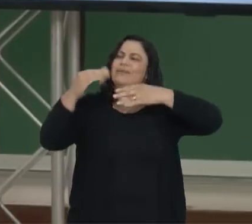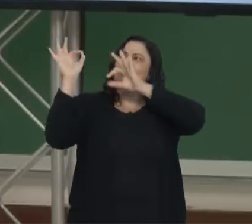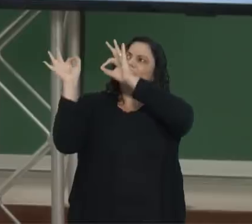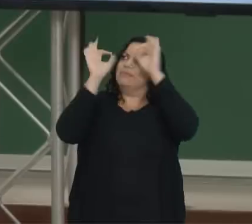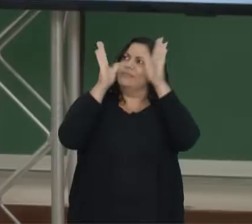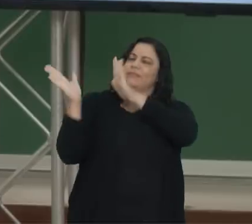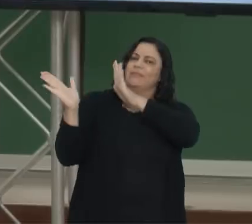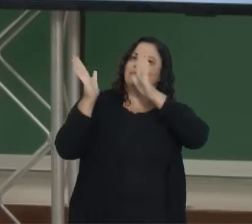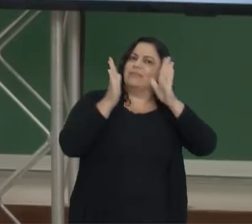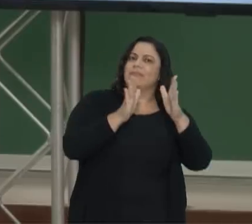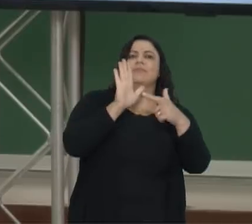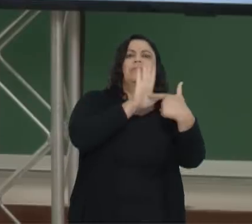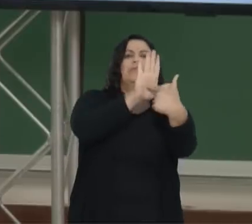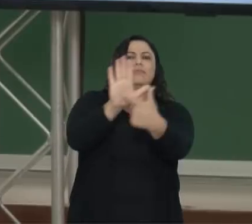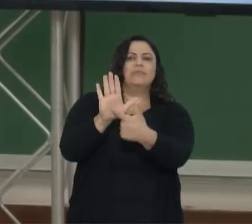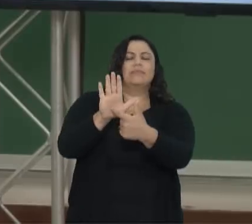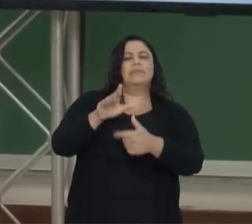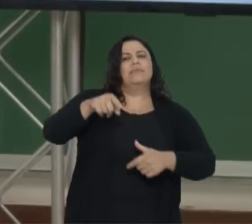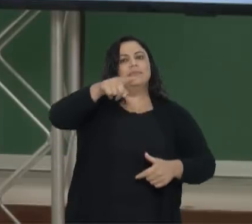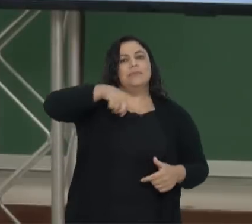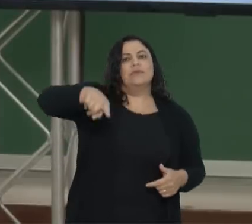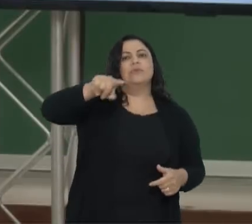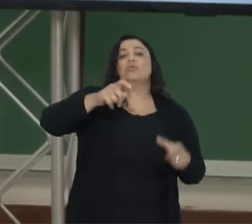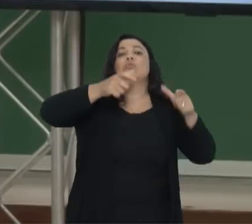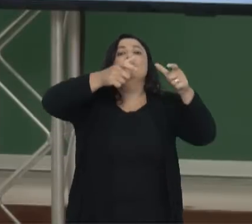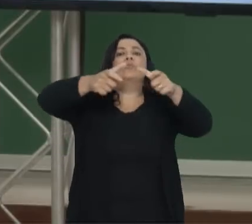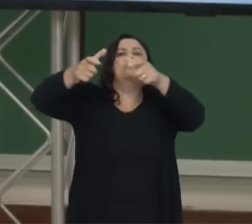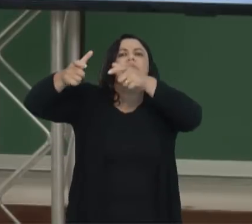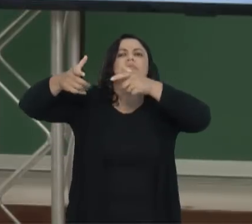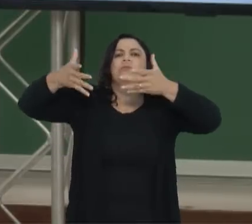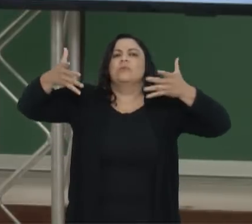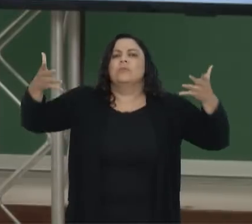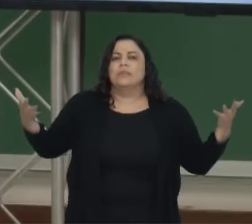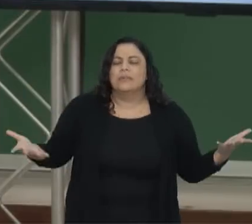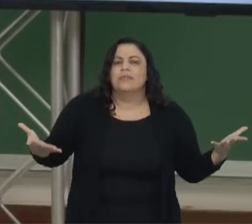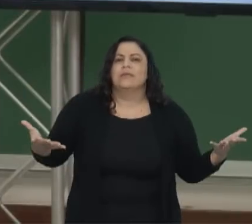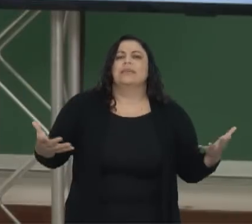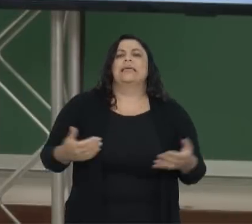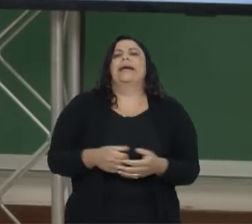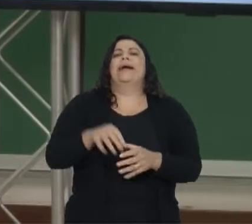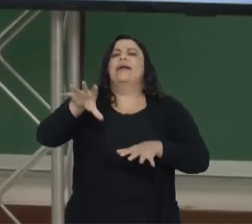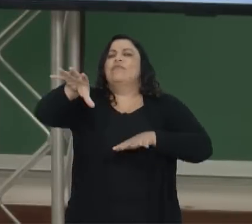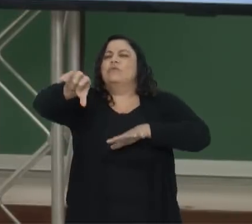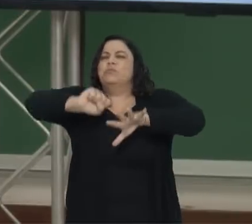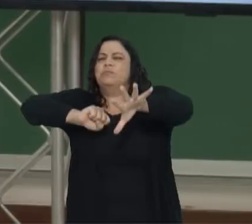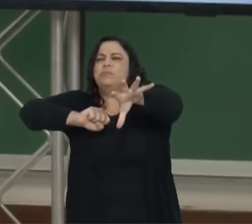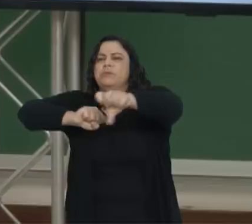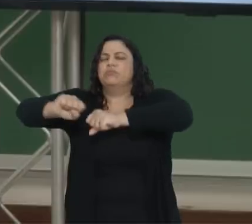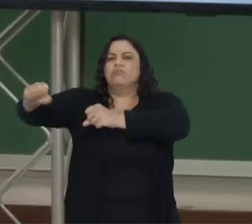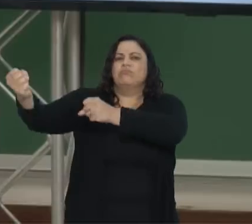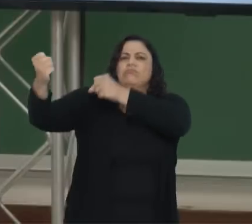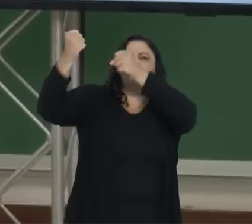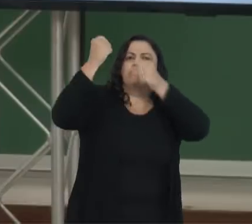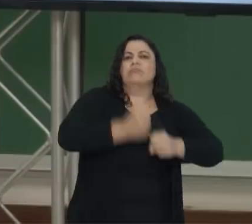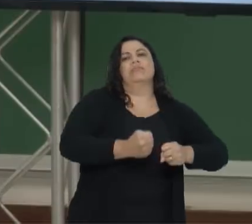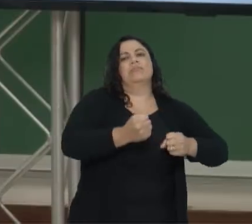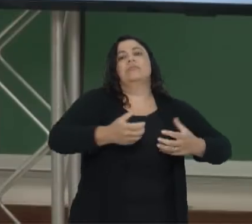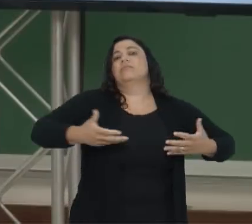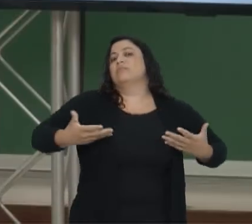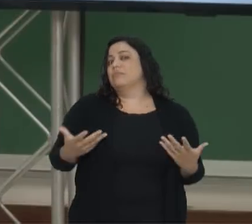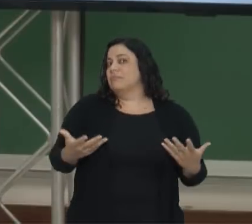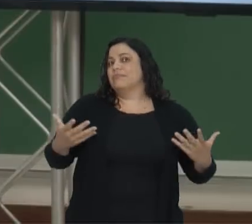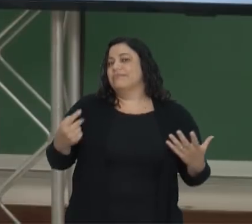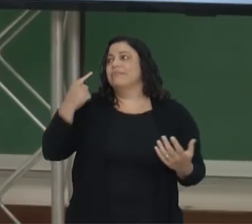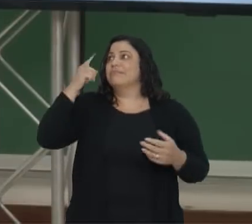ilustrar um pouquinho essa ideia para nós ali, de onde eles vieram, né, para dar essa ideia cartográfica para a gente, né? Então nós temos